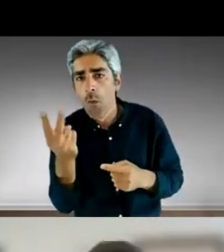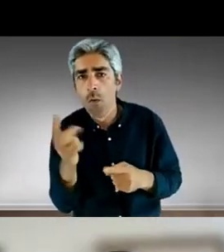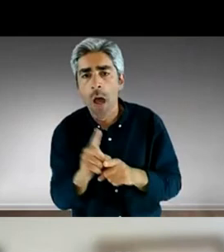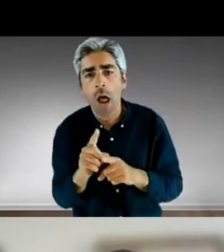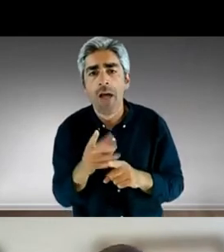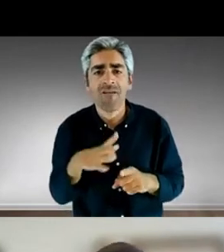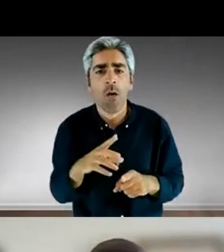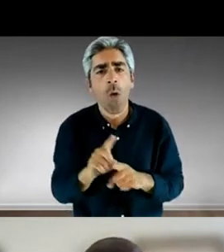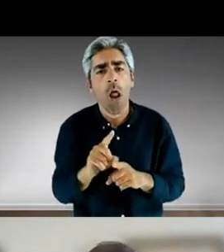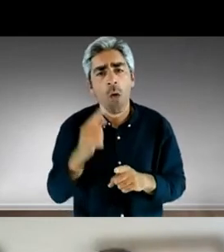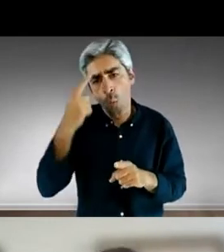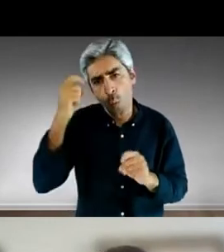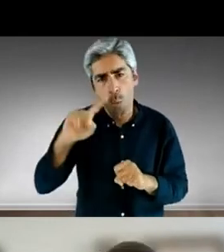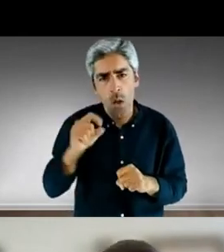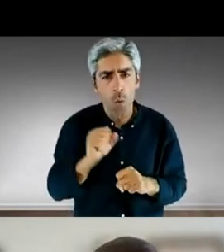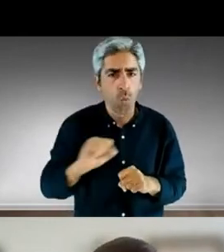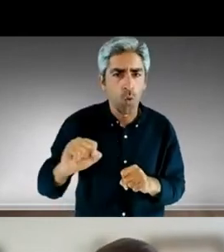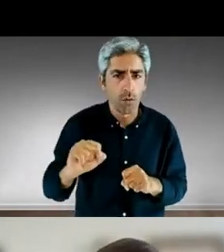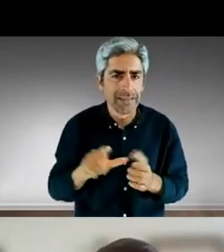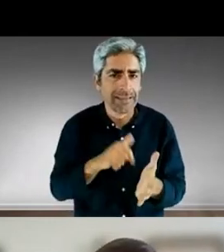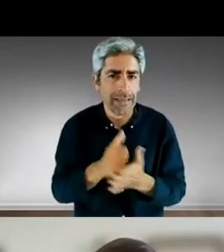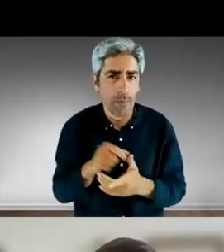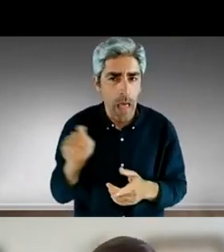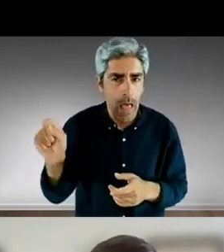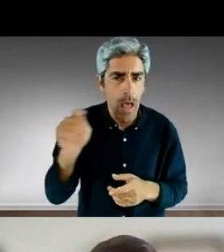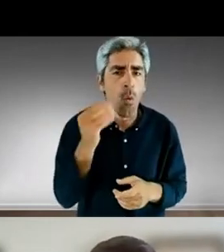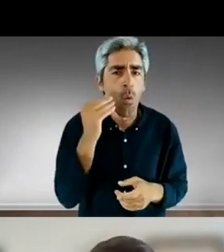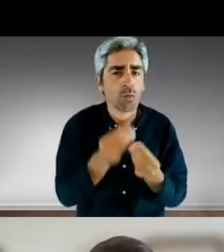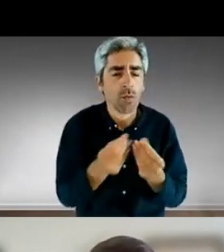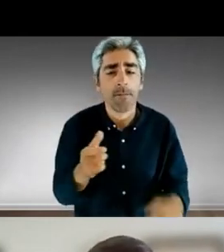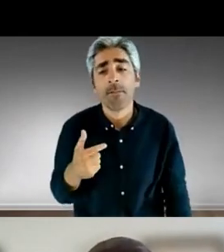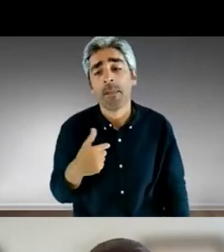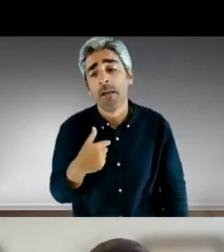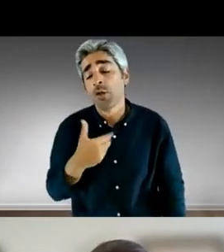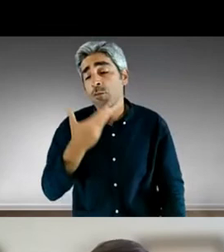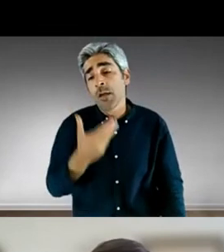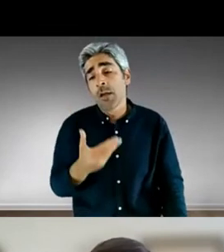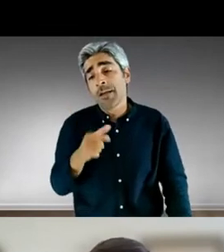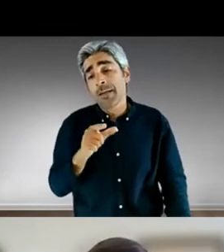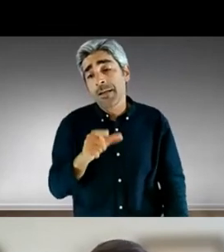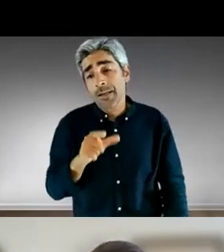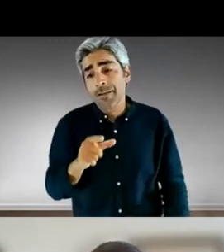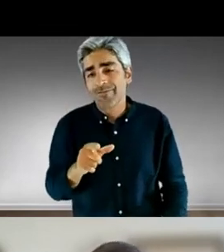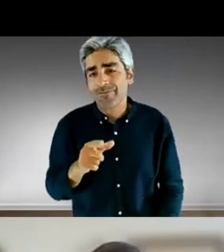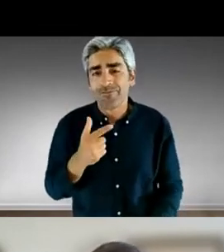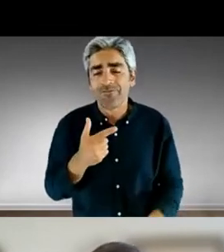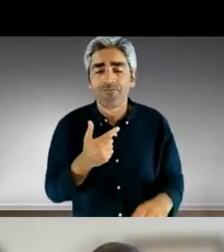pura e simplesmente. Qual é a solução para isso? Da minha experiência também a abordagem ditatorial não